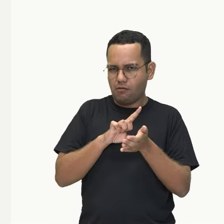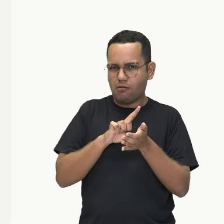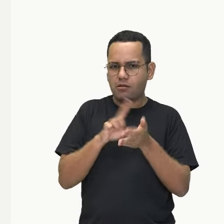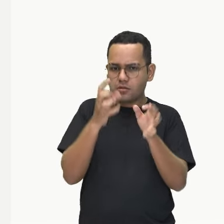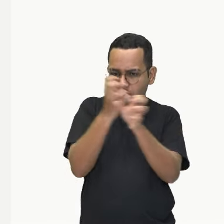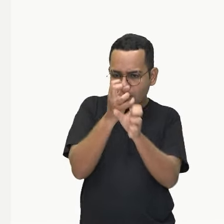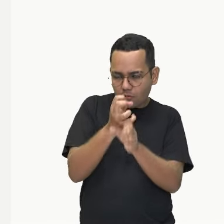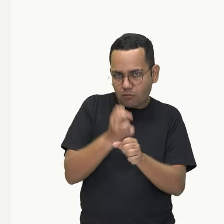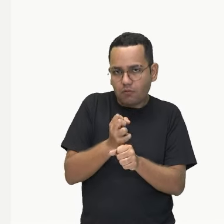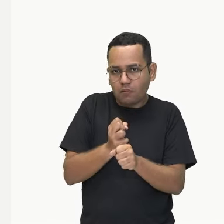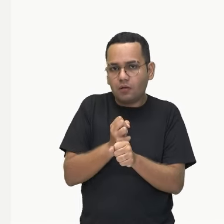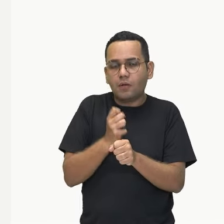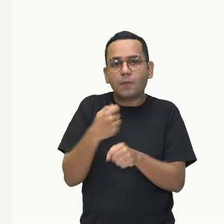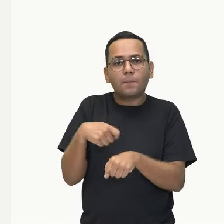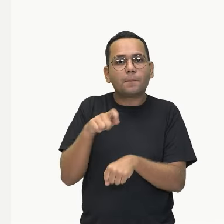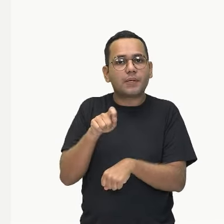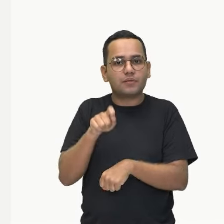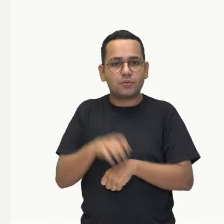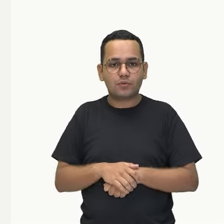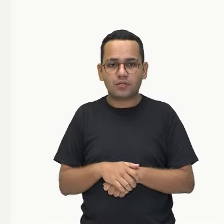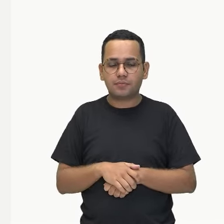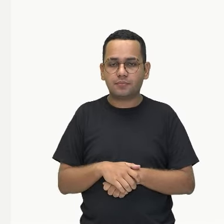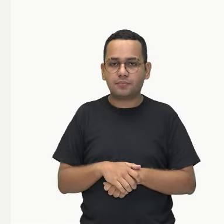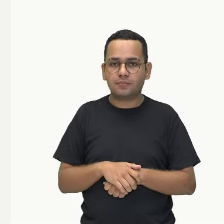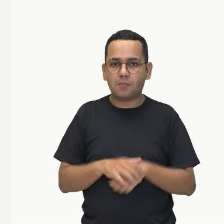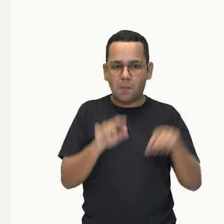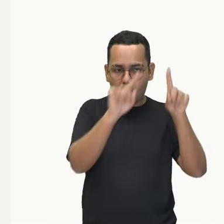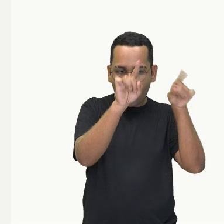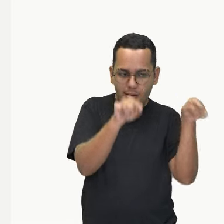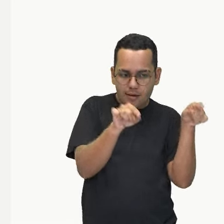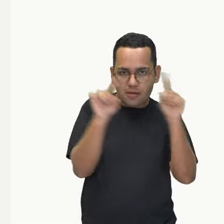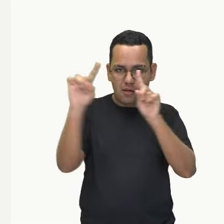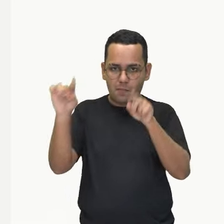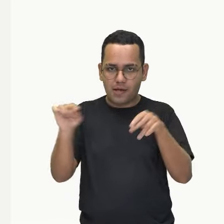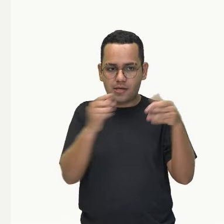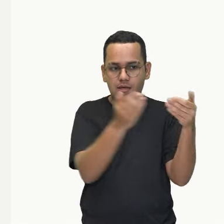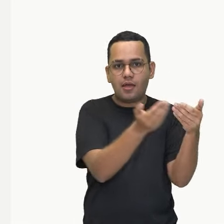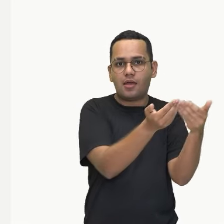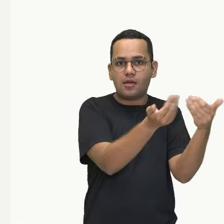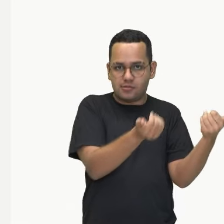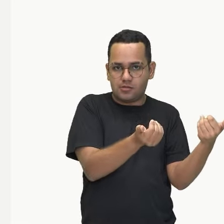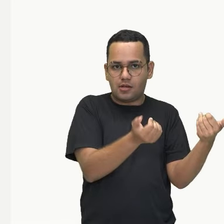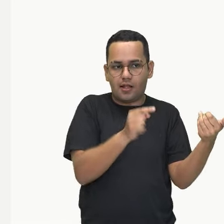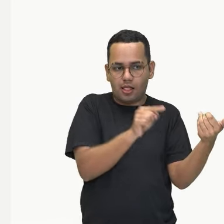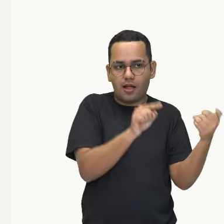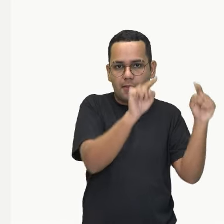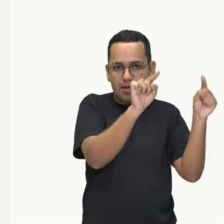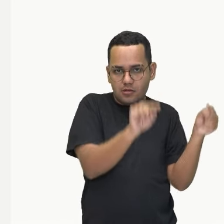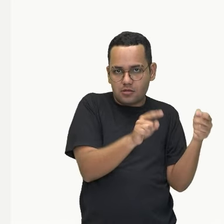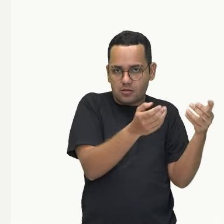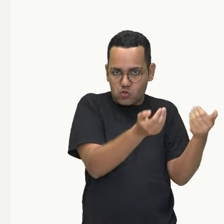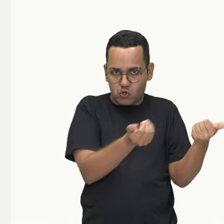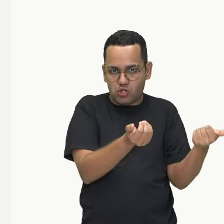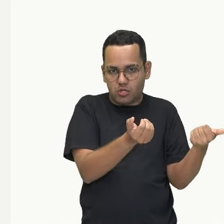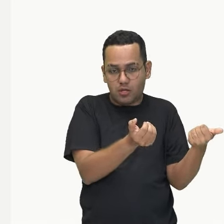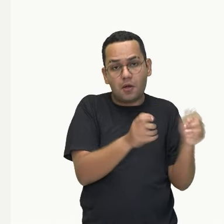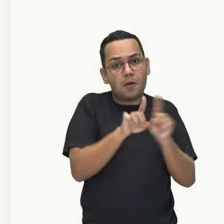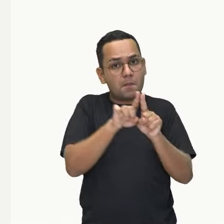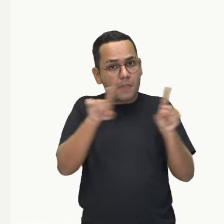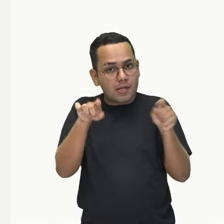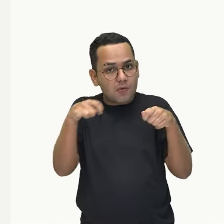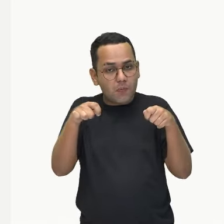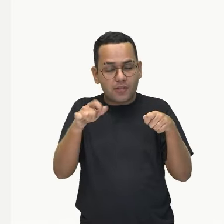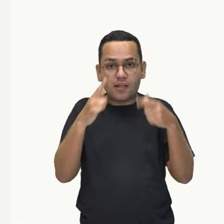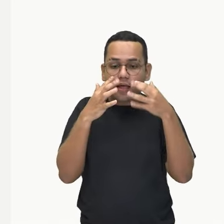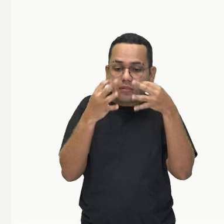o polinômio de dentro do parêntese. E quando a gente for tirar ele dentro do parêntese, nós vamos ter que fazer esse joguinho de